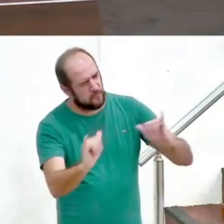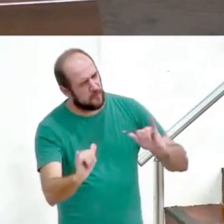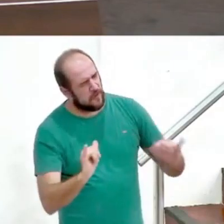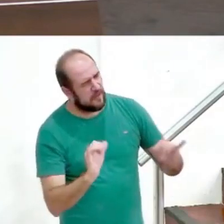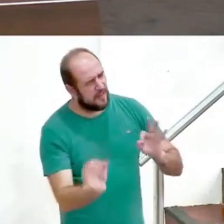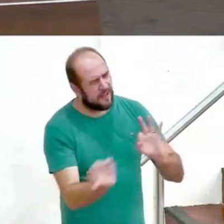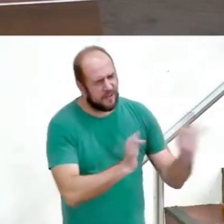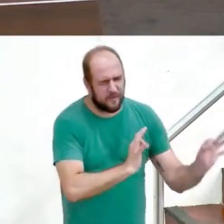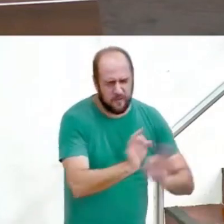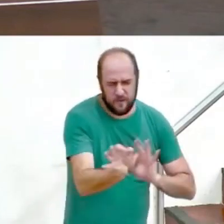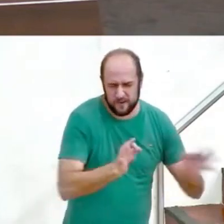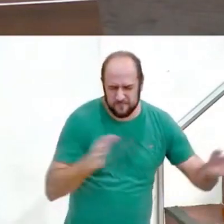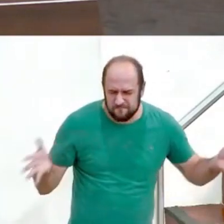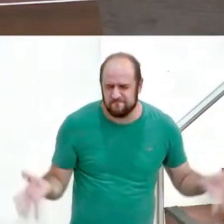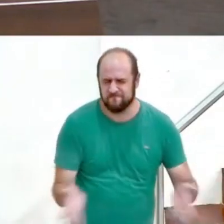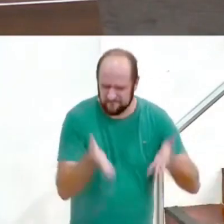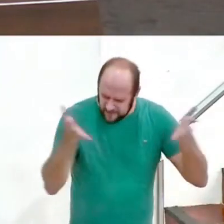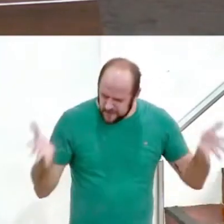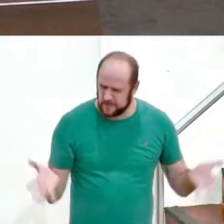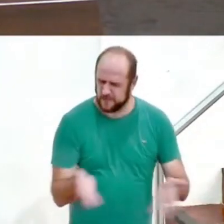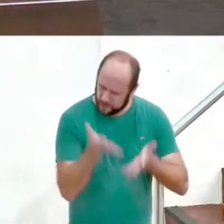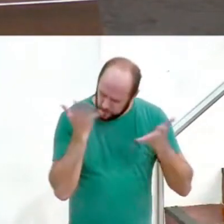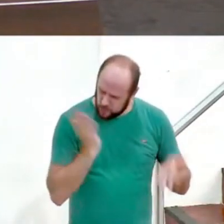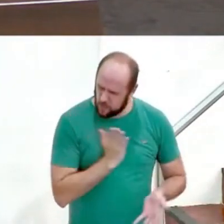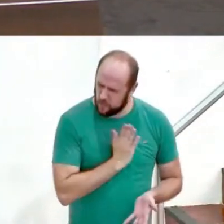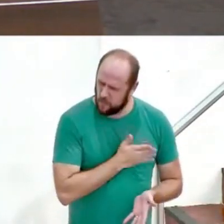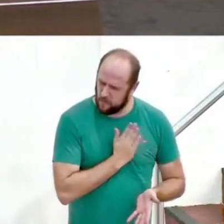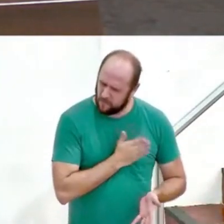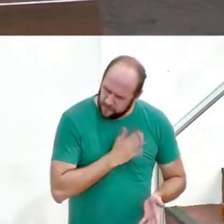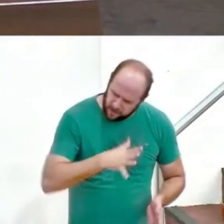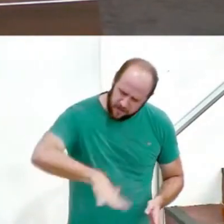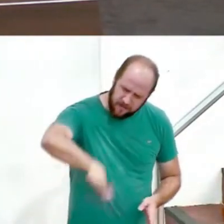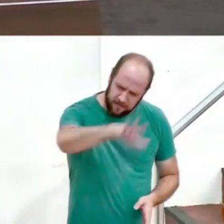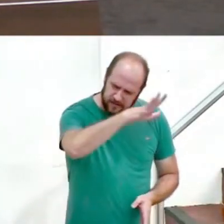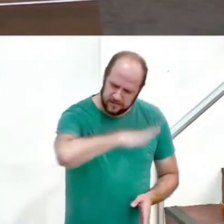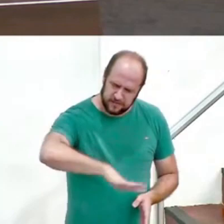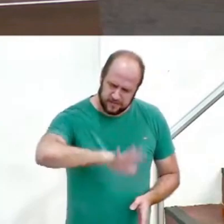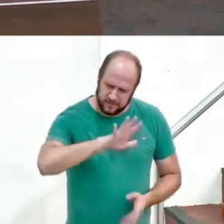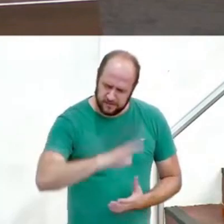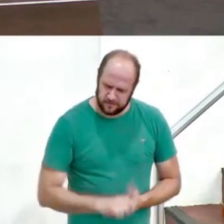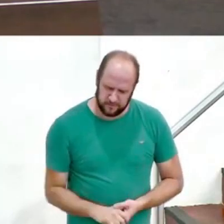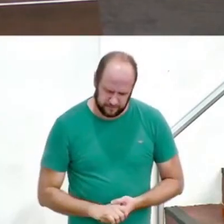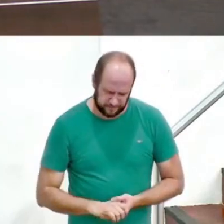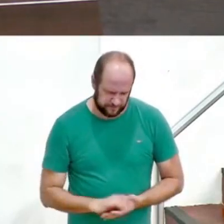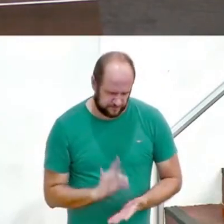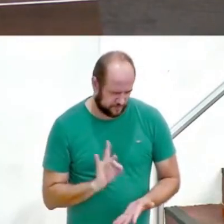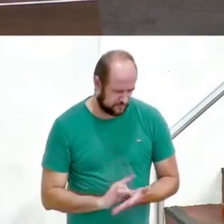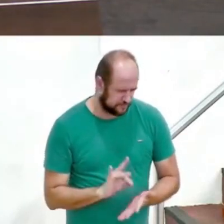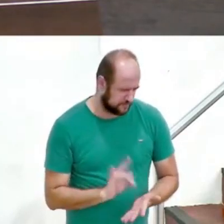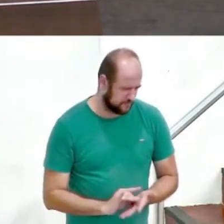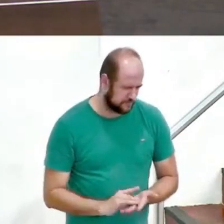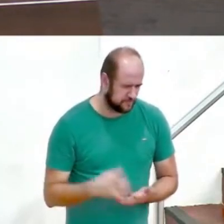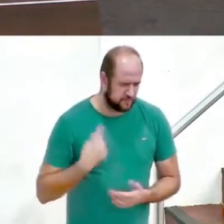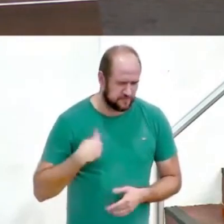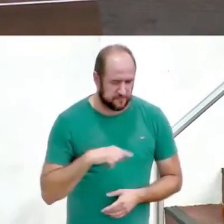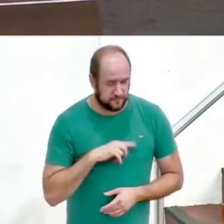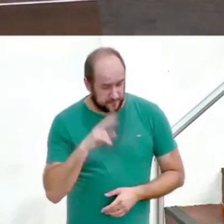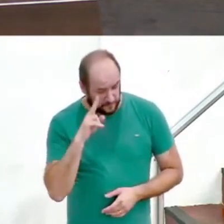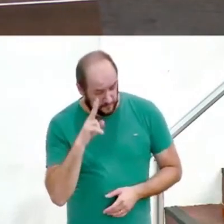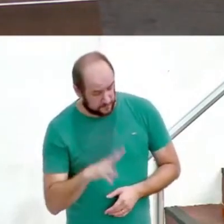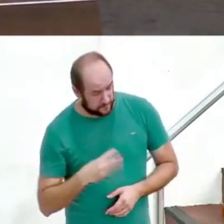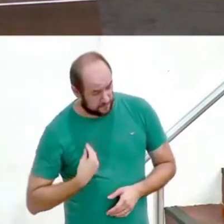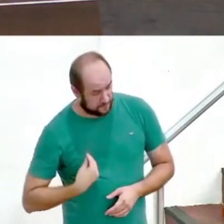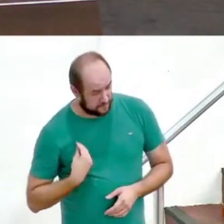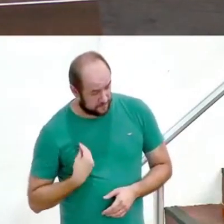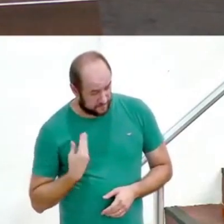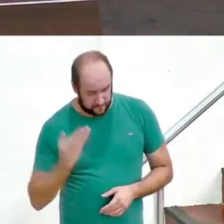corrija, anime e encoraje o nosso coração. A de fato e de verdade examinarmos a vida diante da